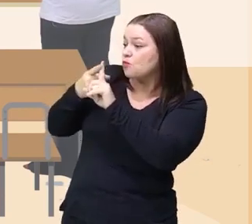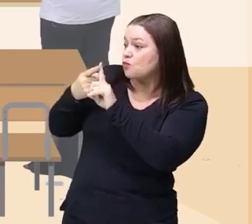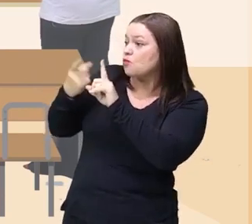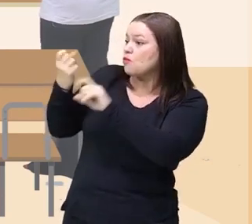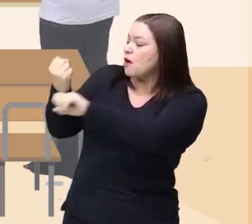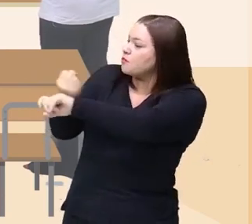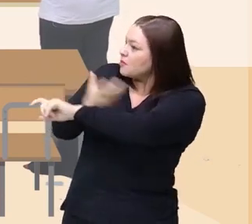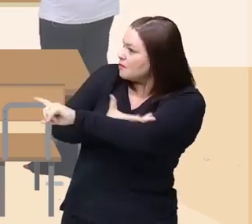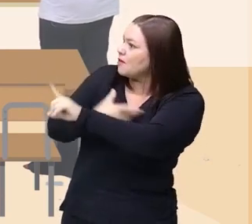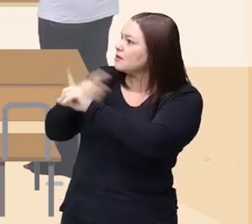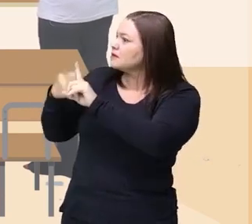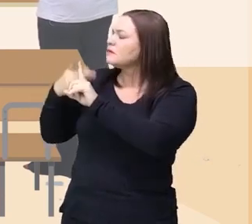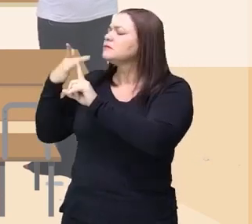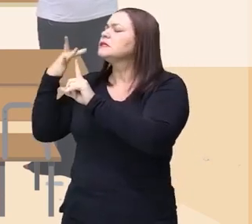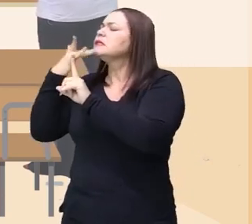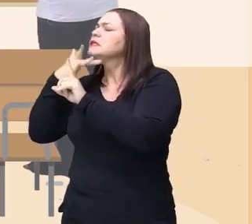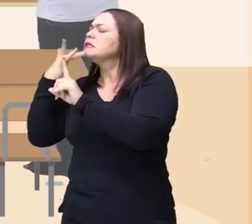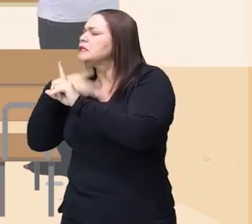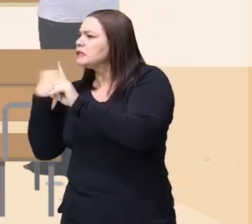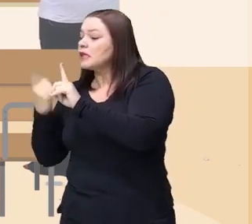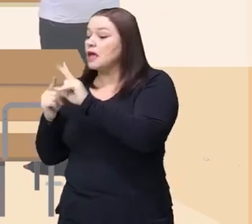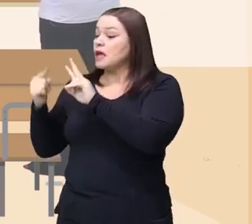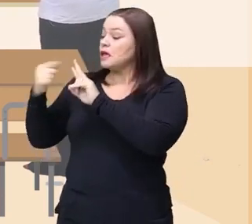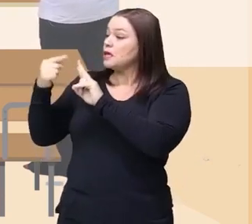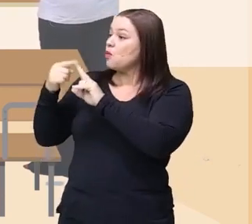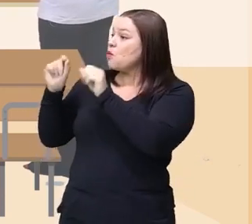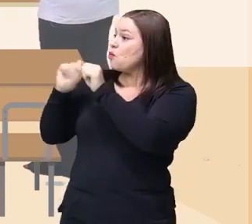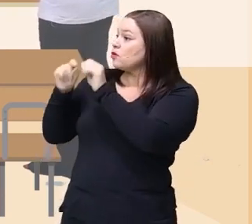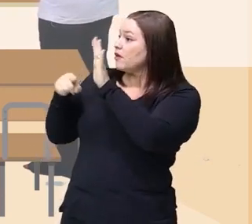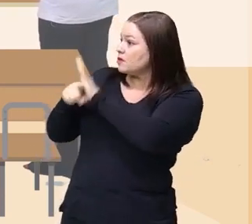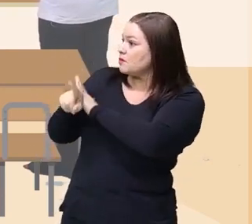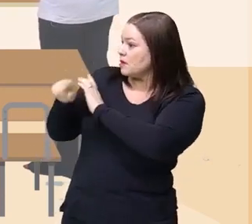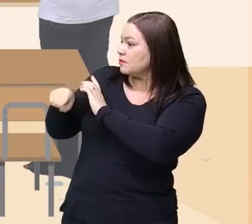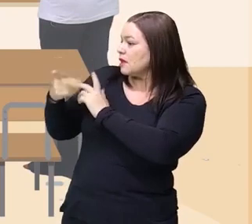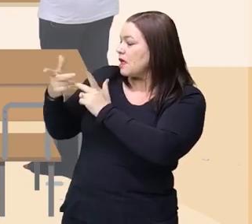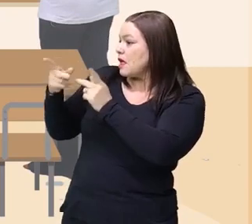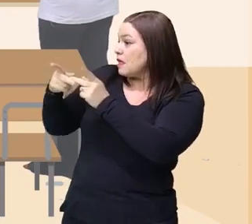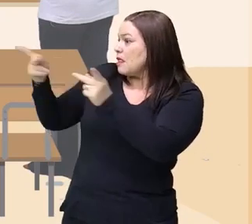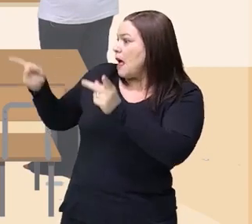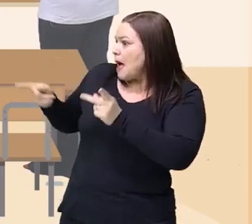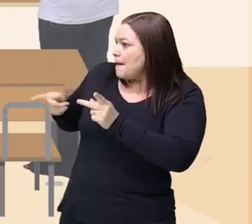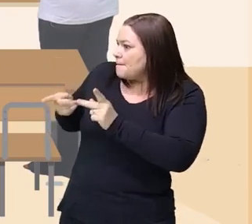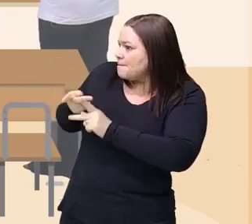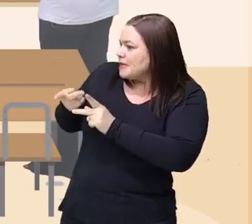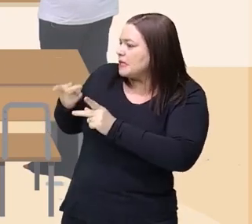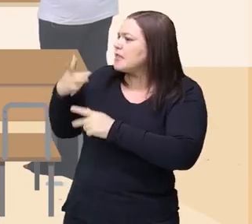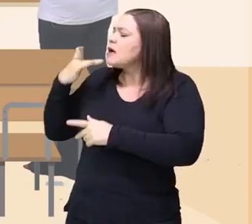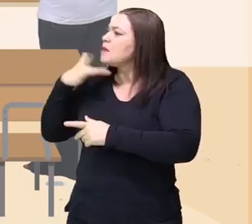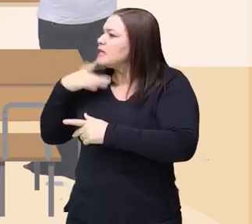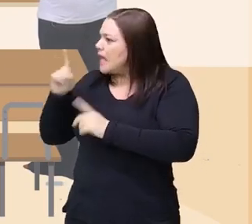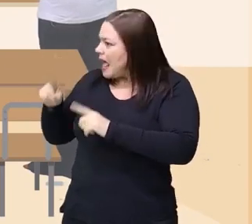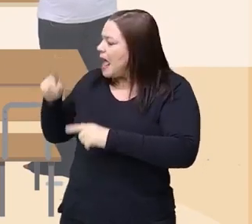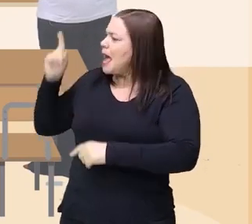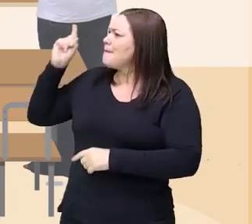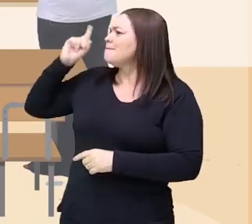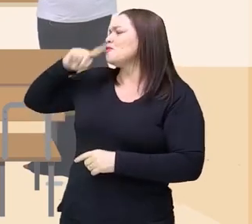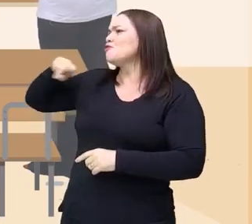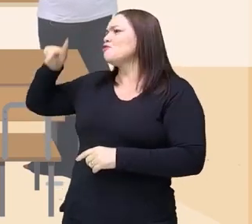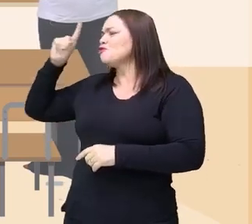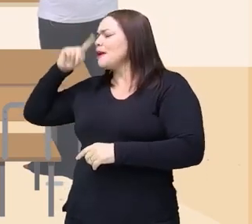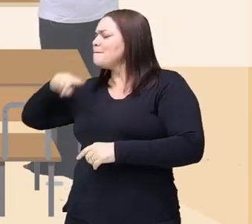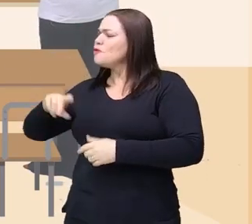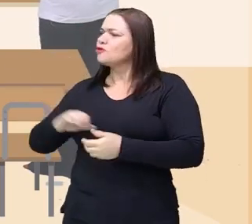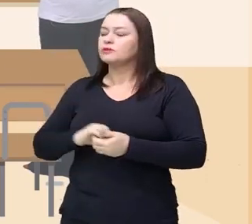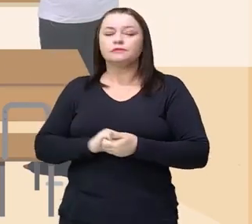Que delícia. E o outro faz uma pergunta. Essa pizza tá uma delícia. Puxa, puxa, que